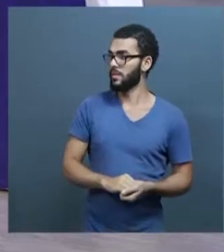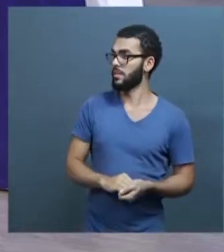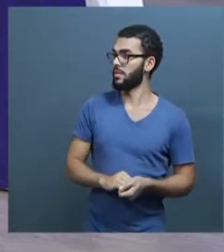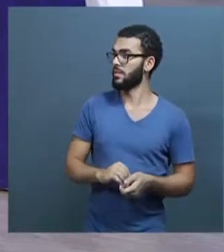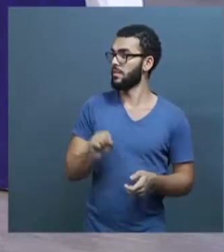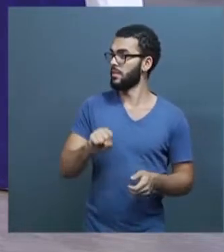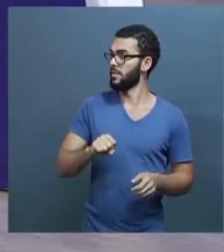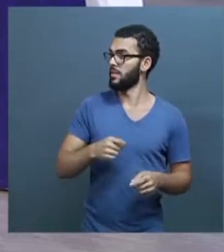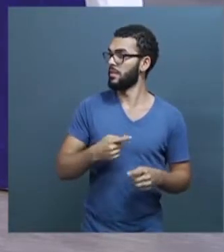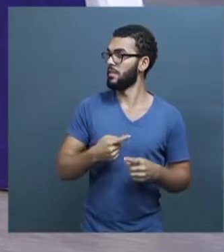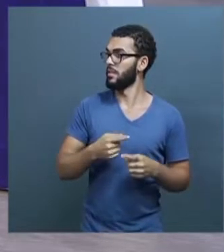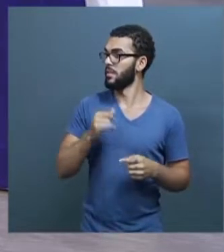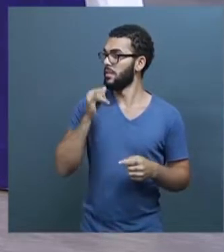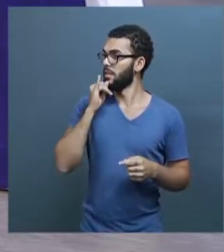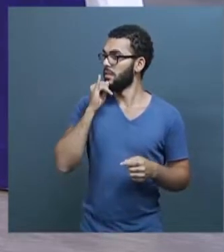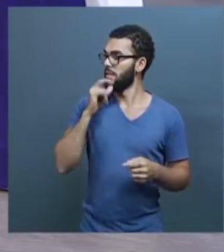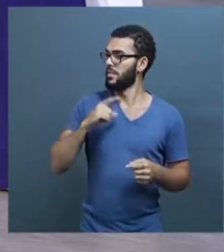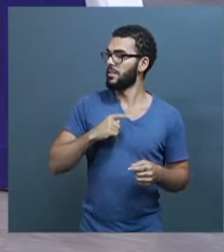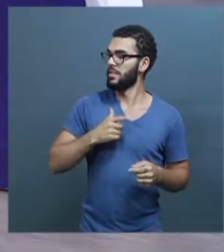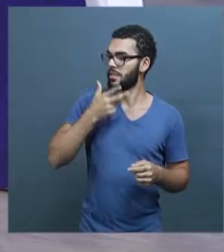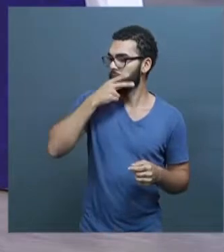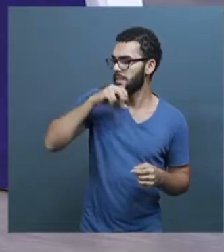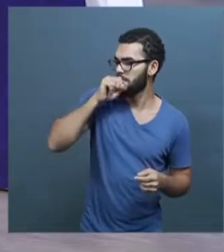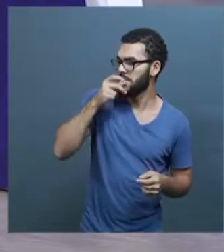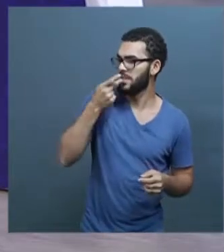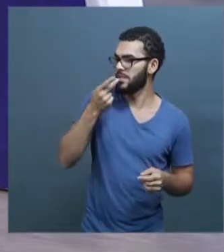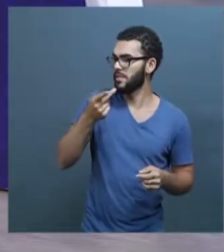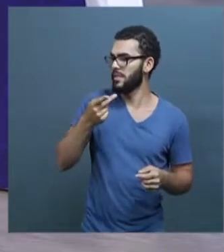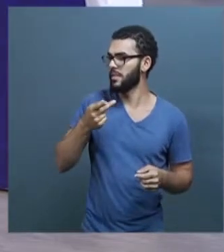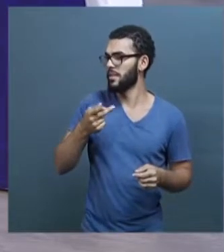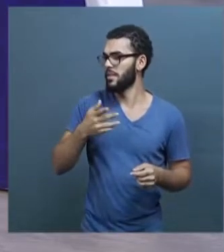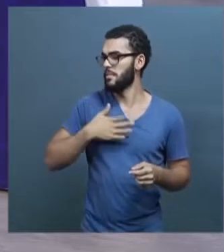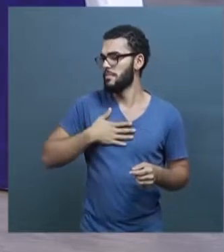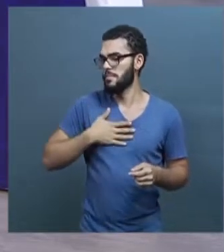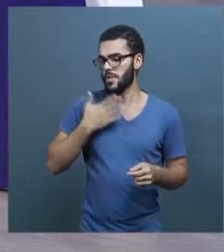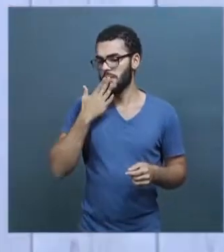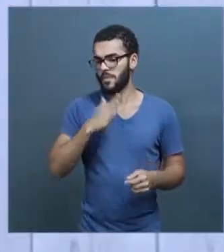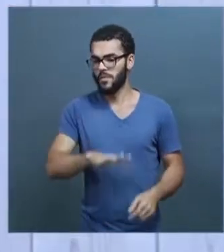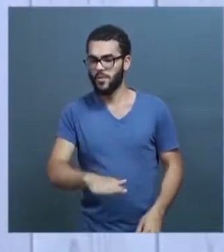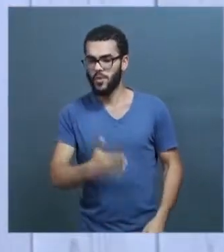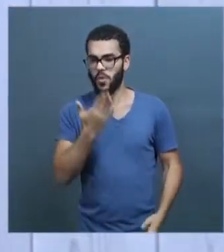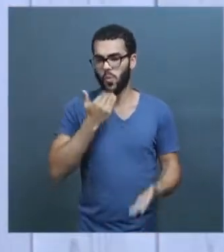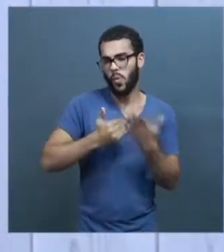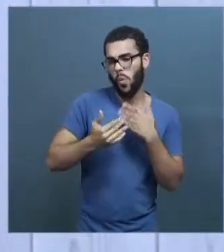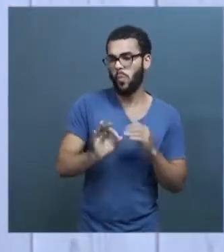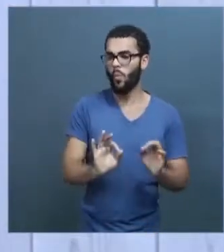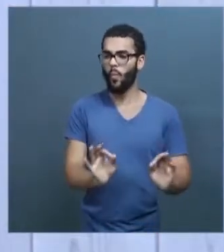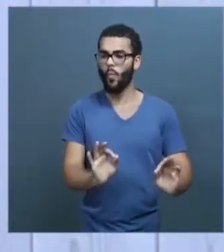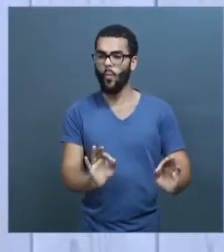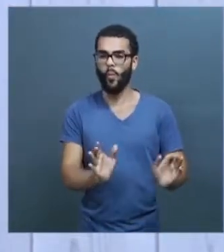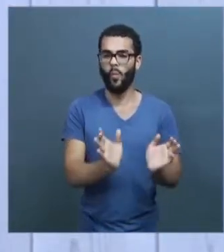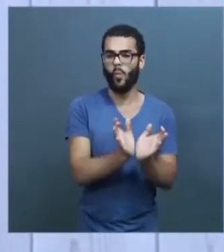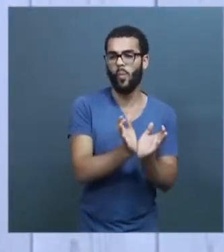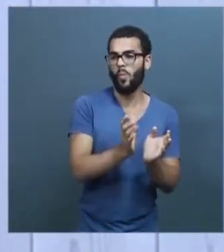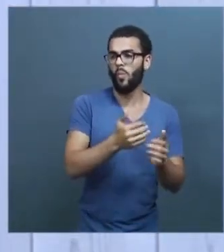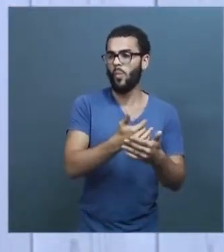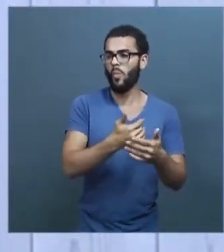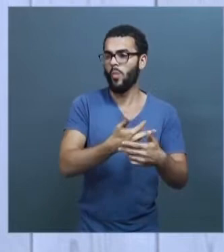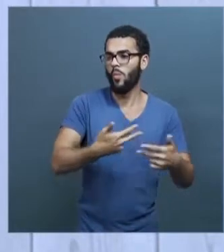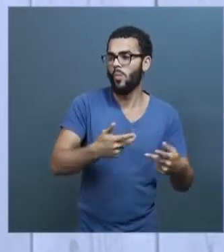filho não come verdura, não come fruta. Aí você pergunta para eles, mas vocês comem? Fala, não. Então, quem faz as compras de